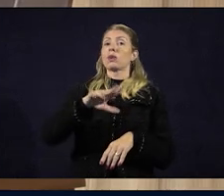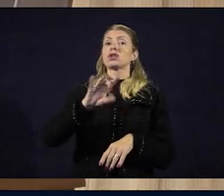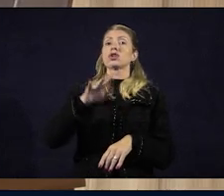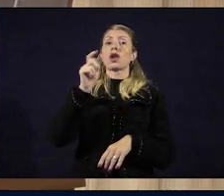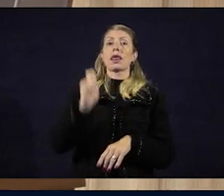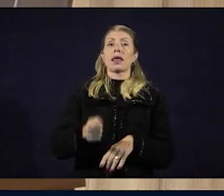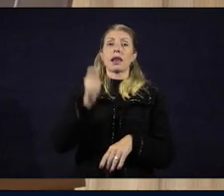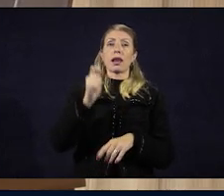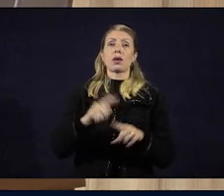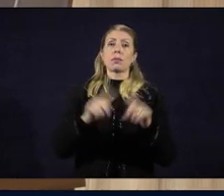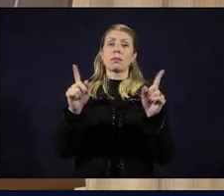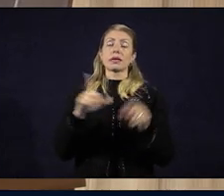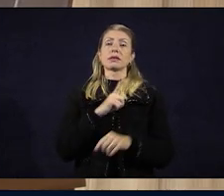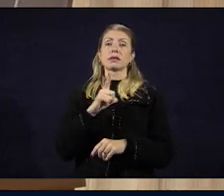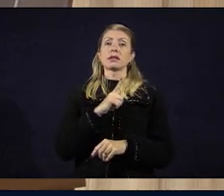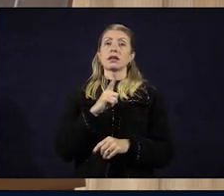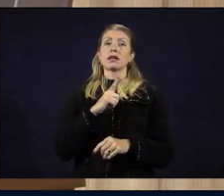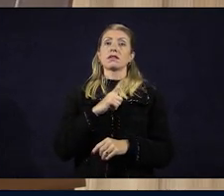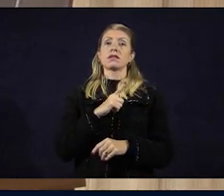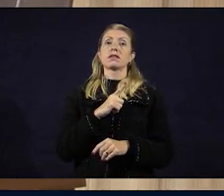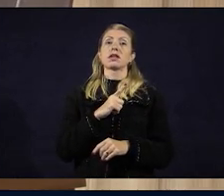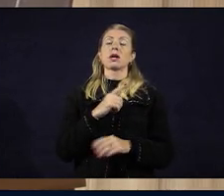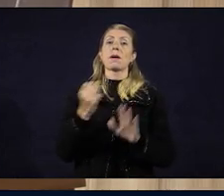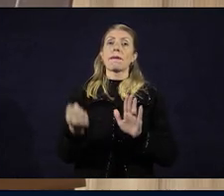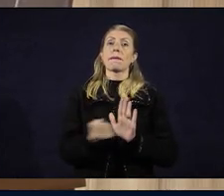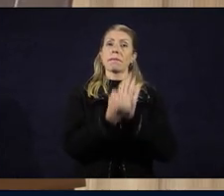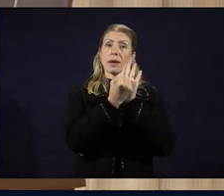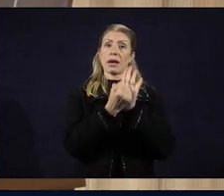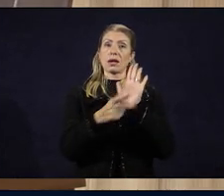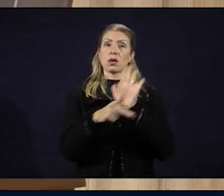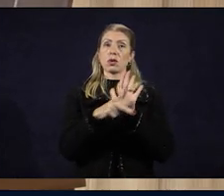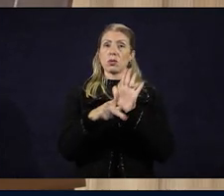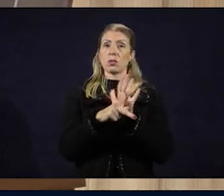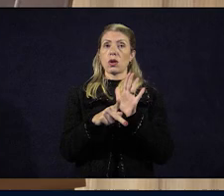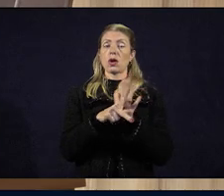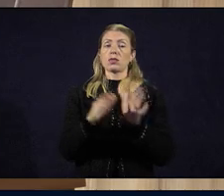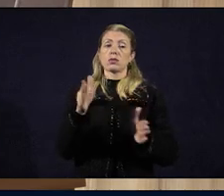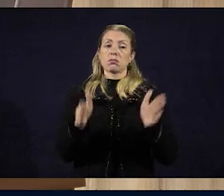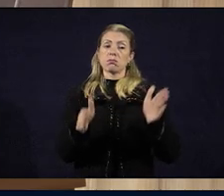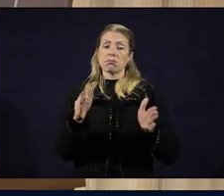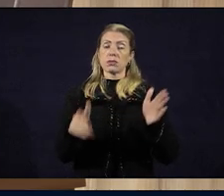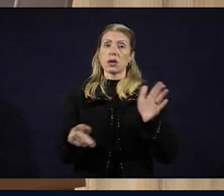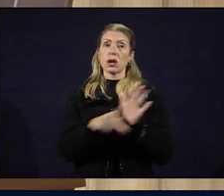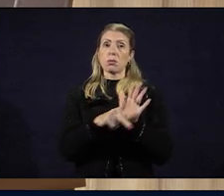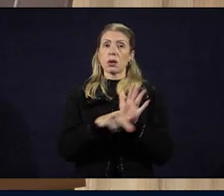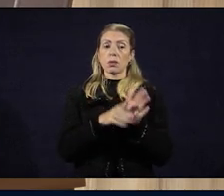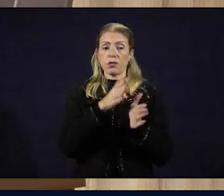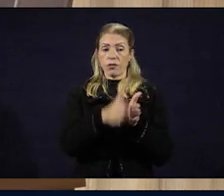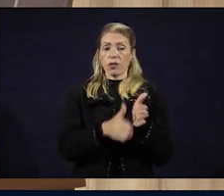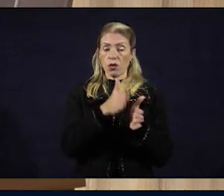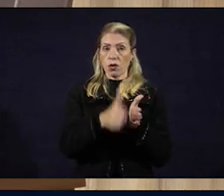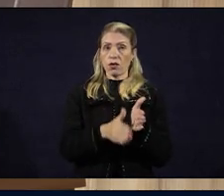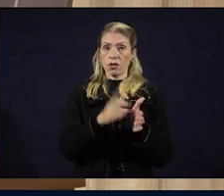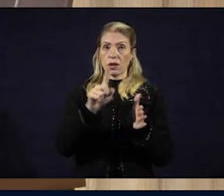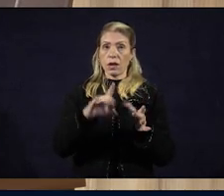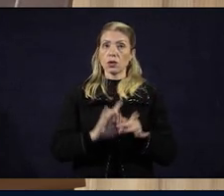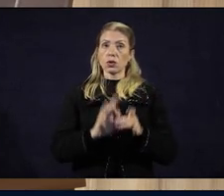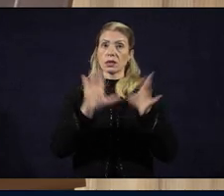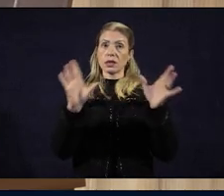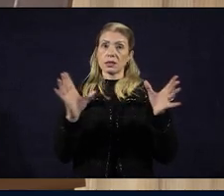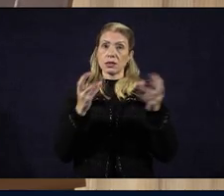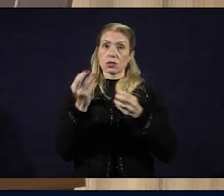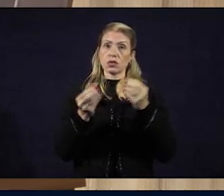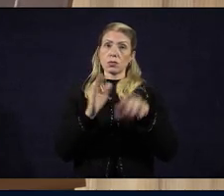teve o advento de um novo marco regulatório no segmento de ferrovias, que foi a introdução do regime de autorização. Então,